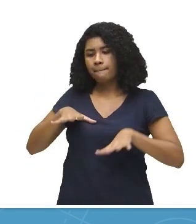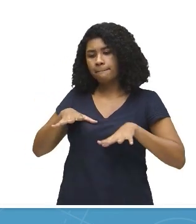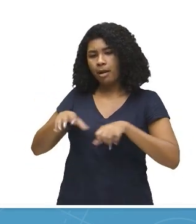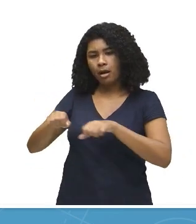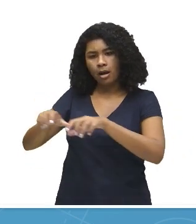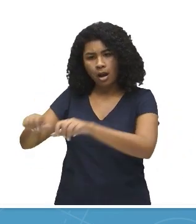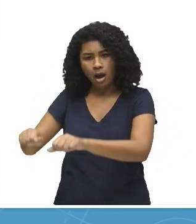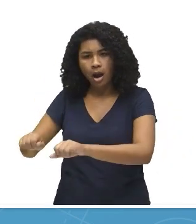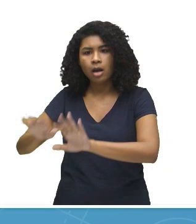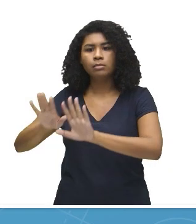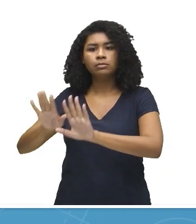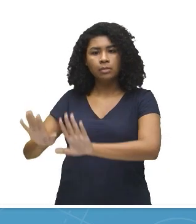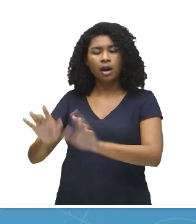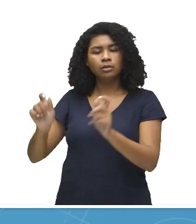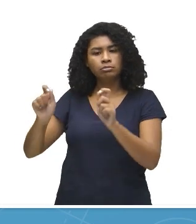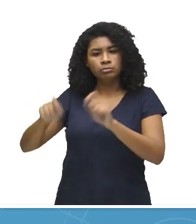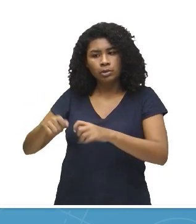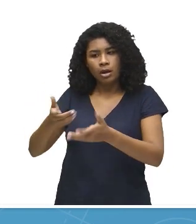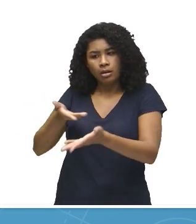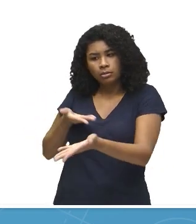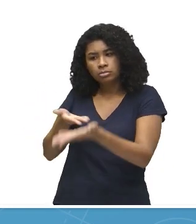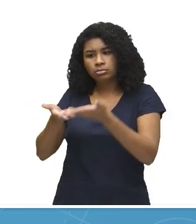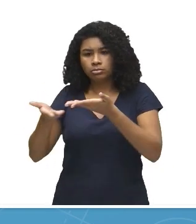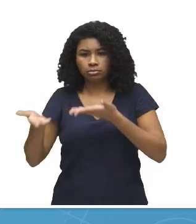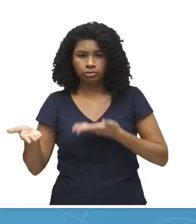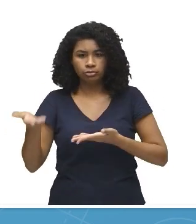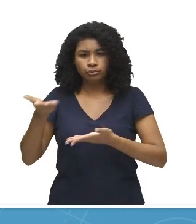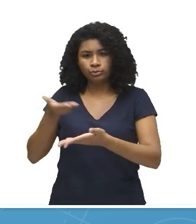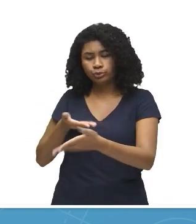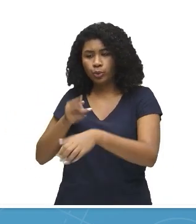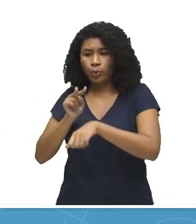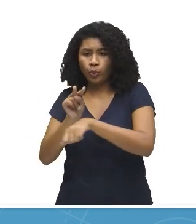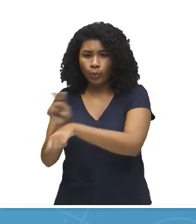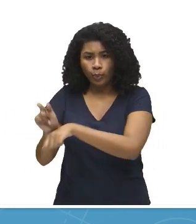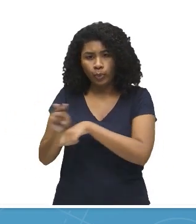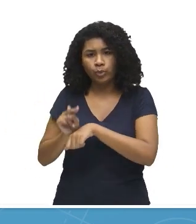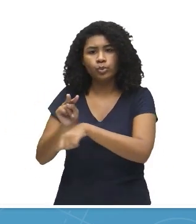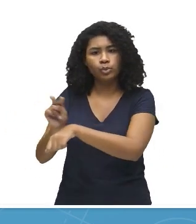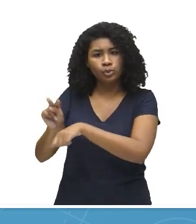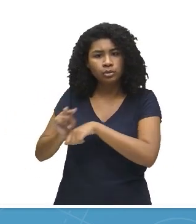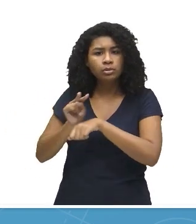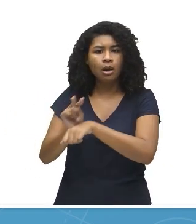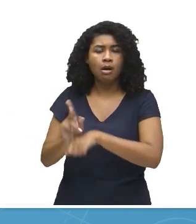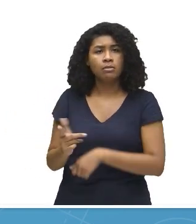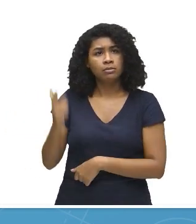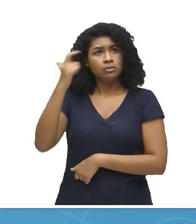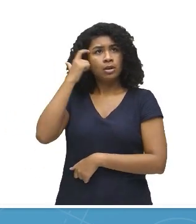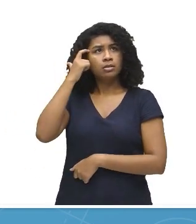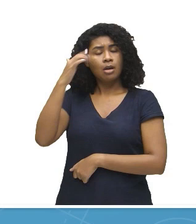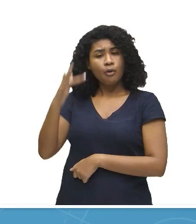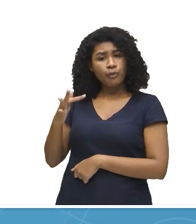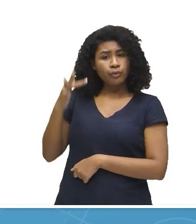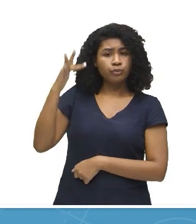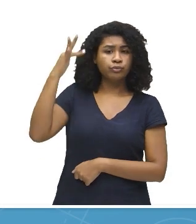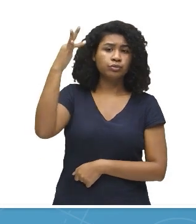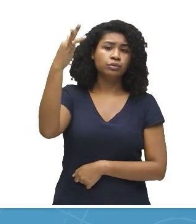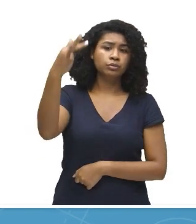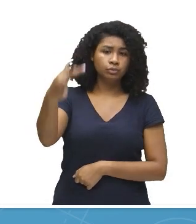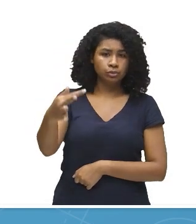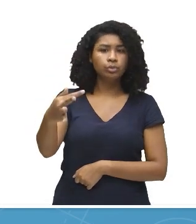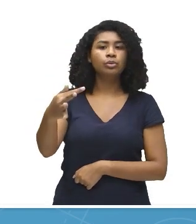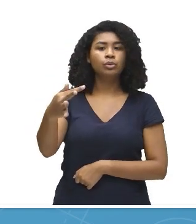natureza de forma racional, né? De forma sustentável, sempre pensando aí nas nossas